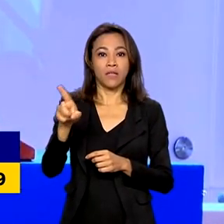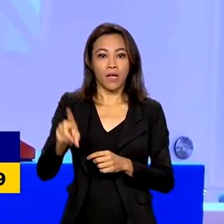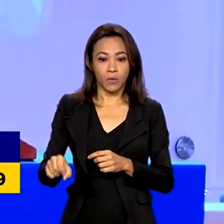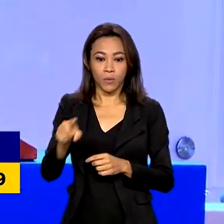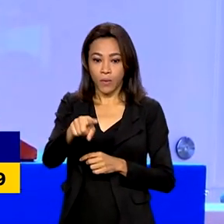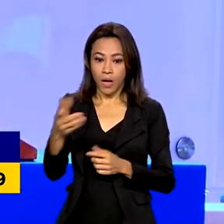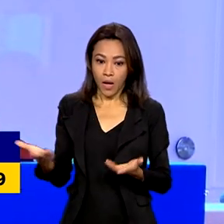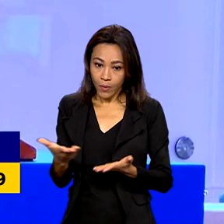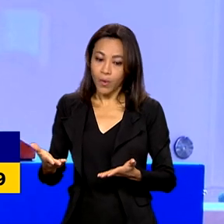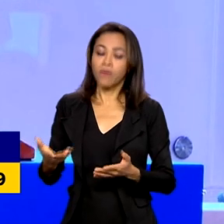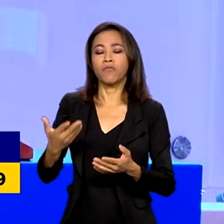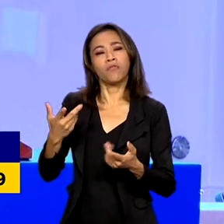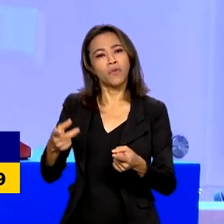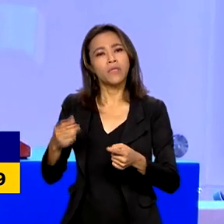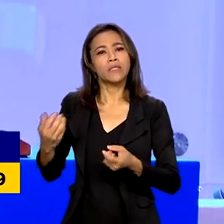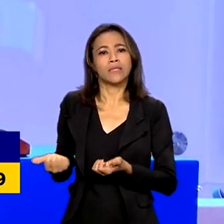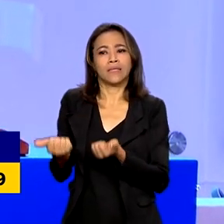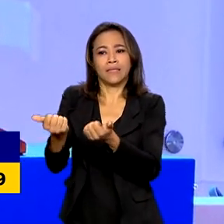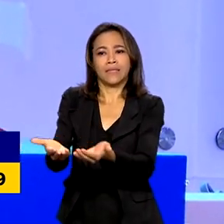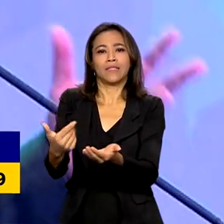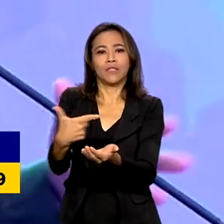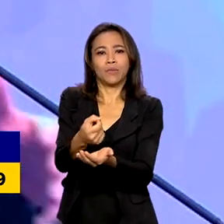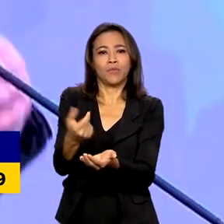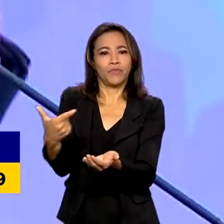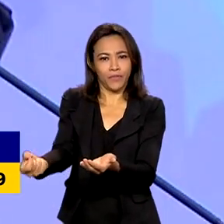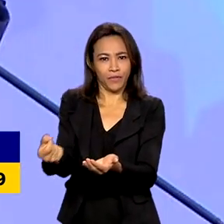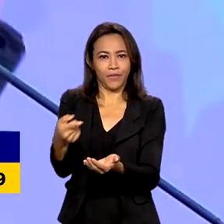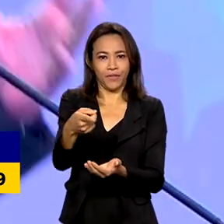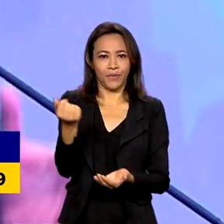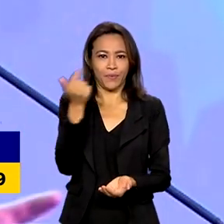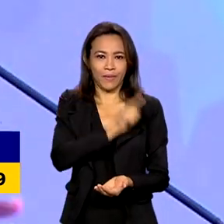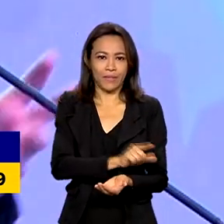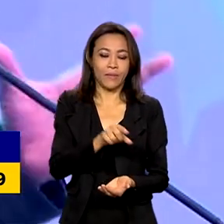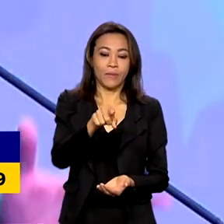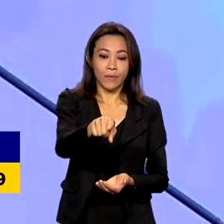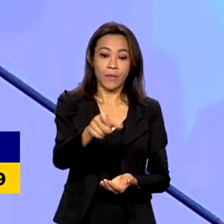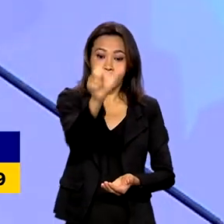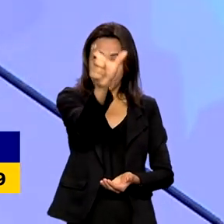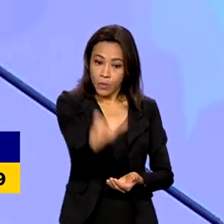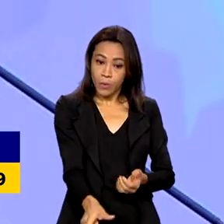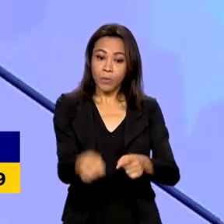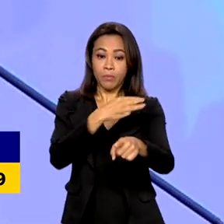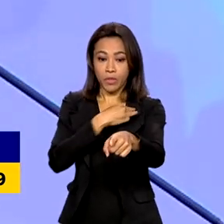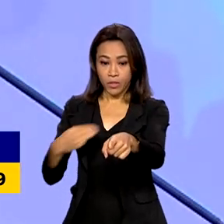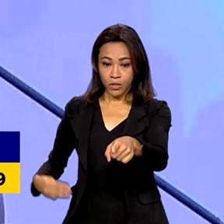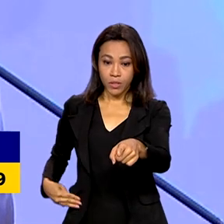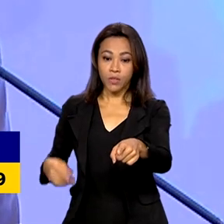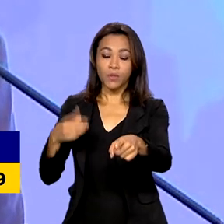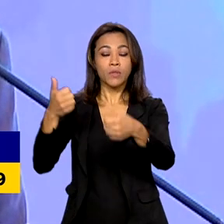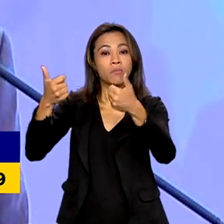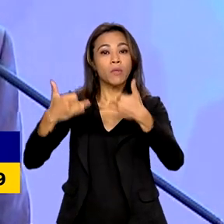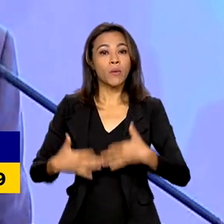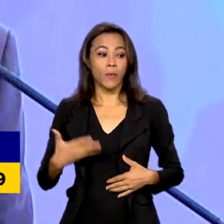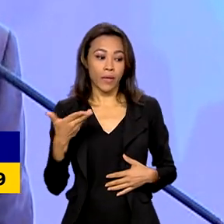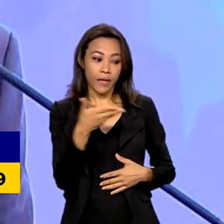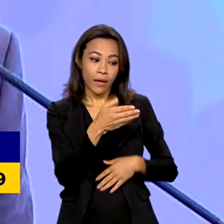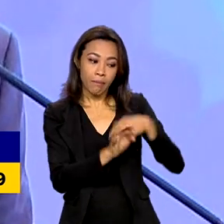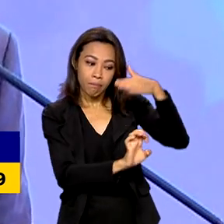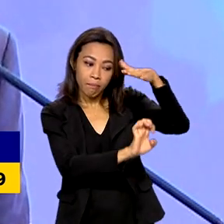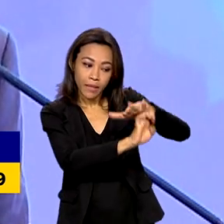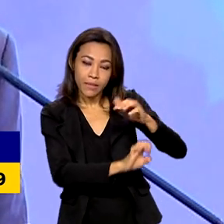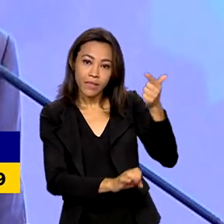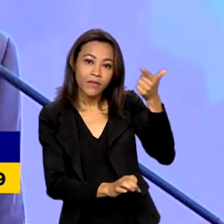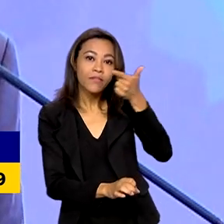devolvido amigavelmente no ano de 2020. O ministro Márcio França destacou que a empresa vencedora da relicitação,